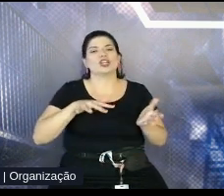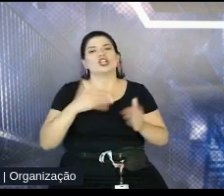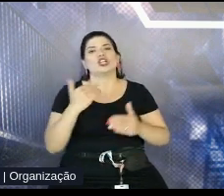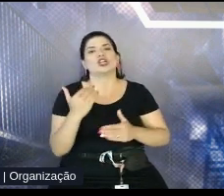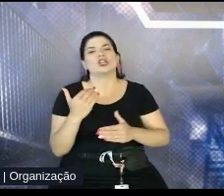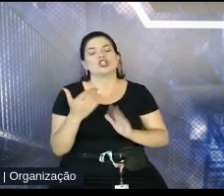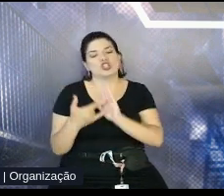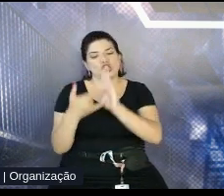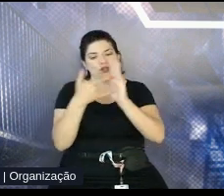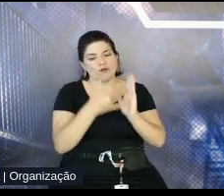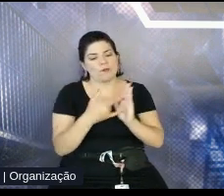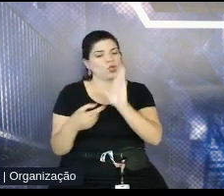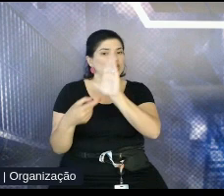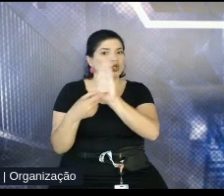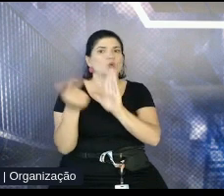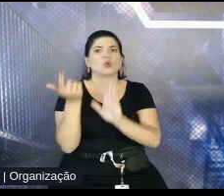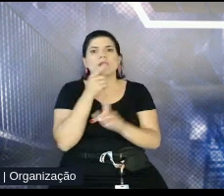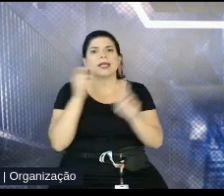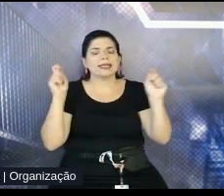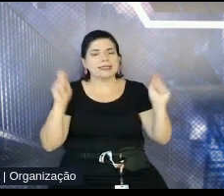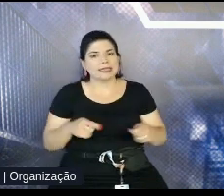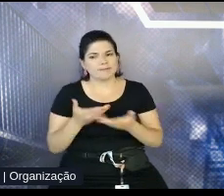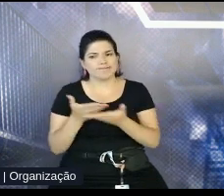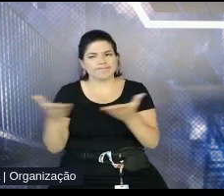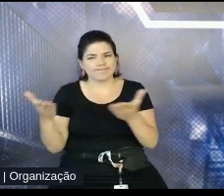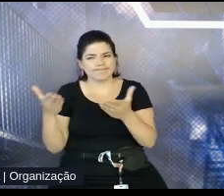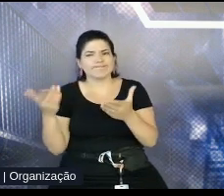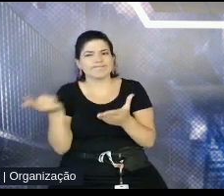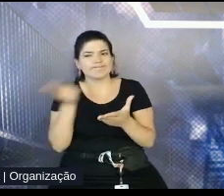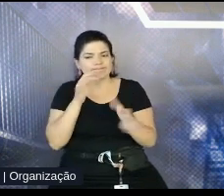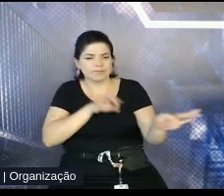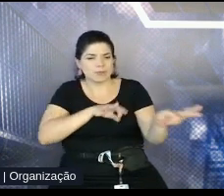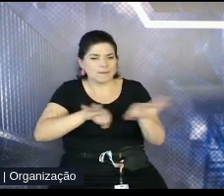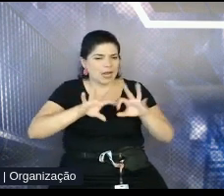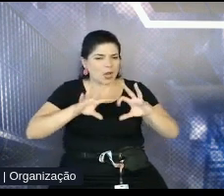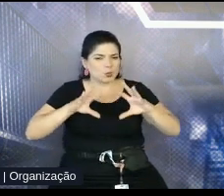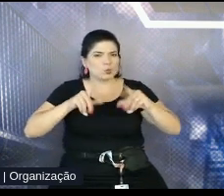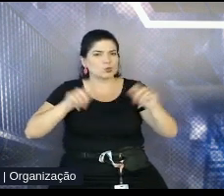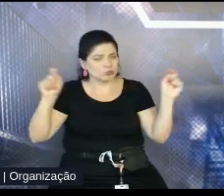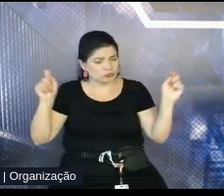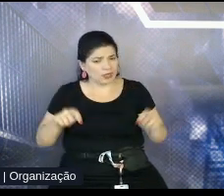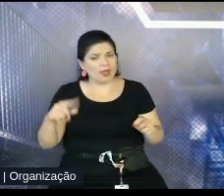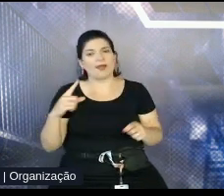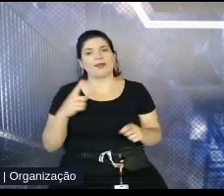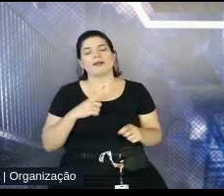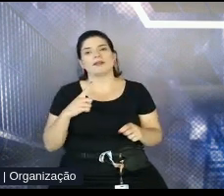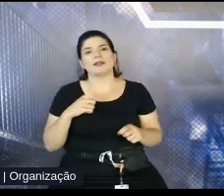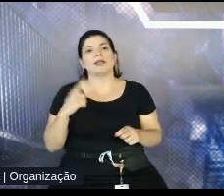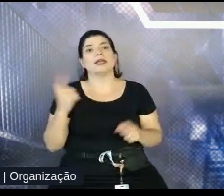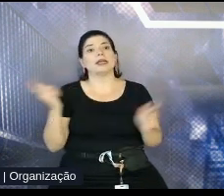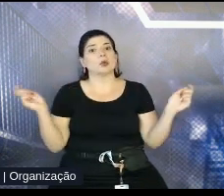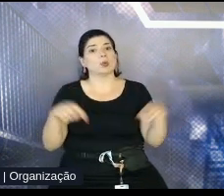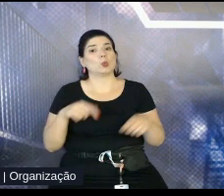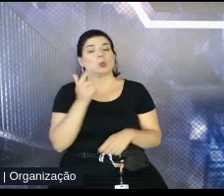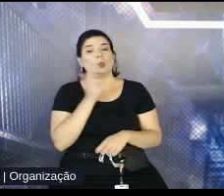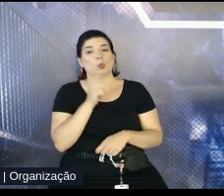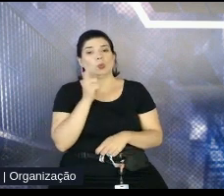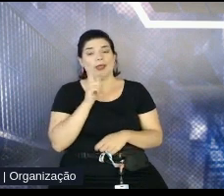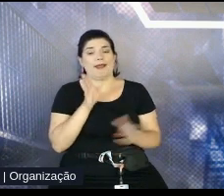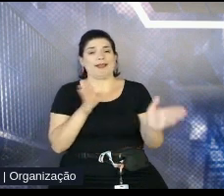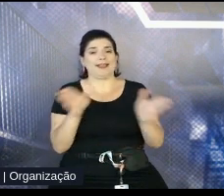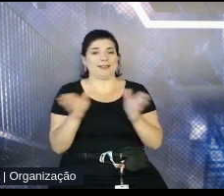consegue estar aproximando esses dois mundos e fazer com que tudo isso dê jogo, fazer com que tudo isso seja possível. E a partir